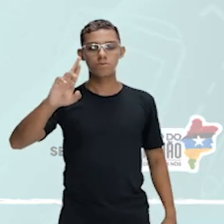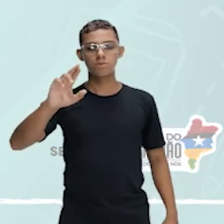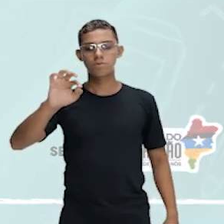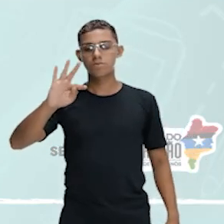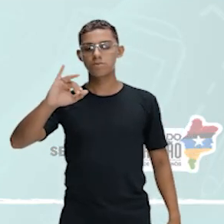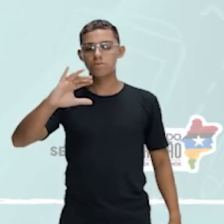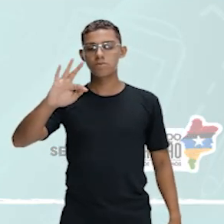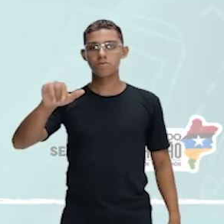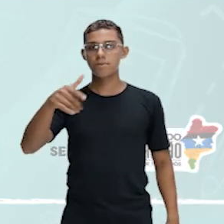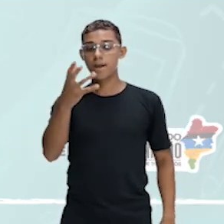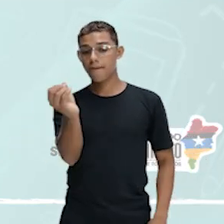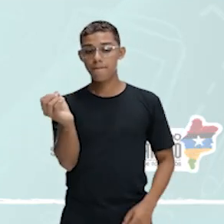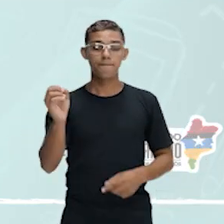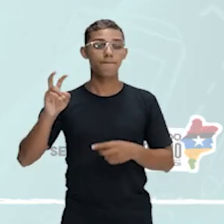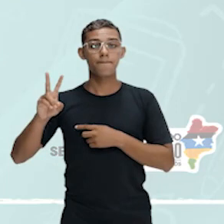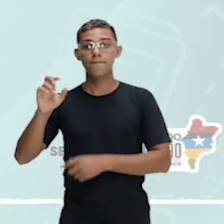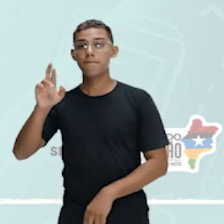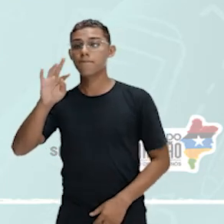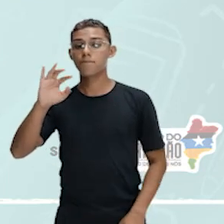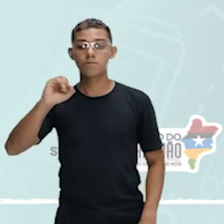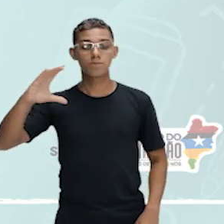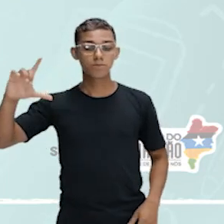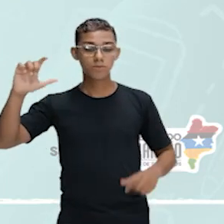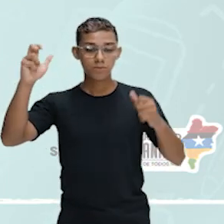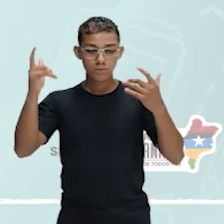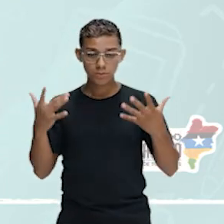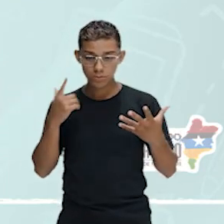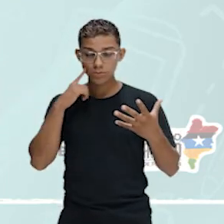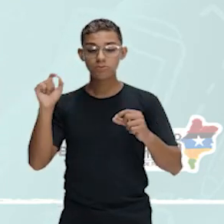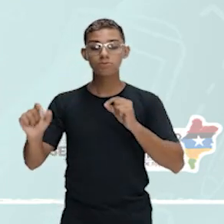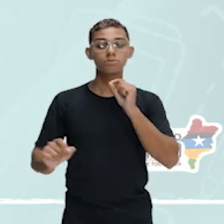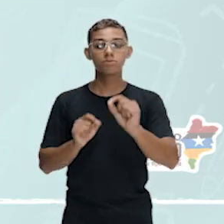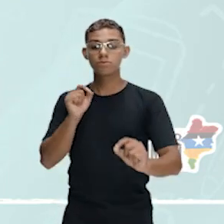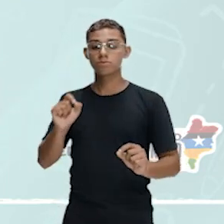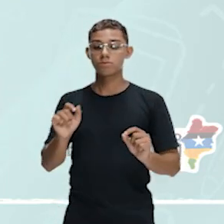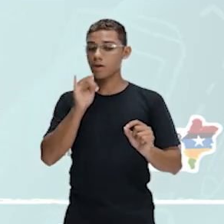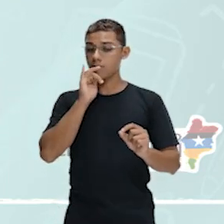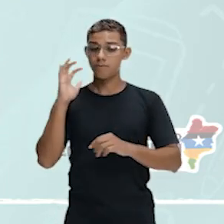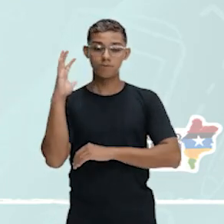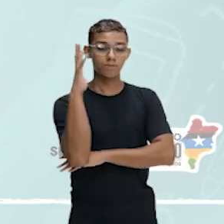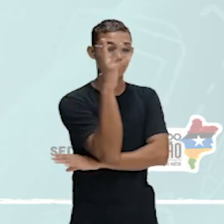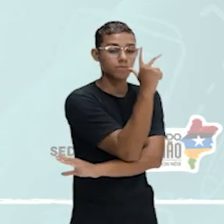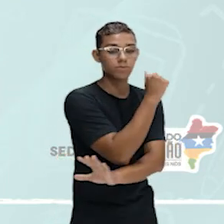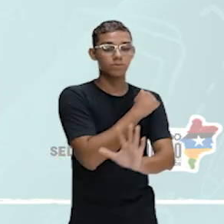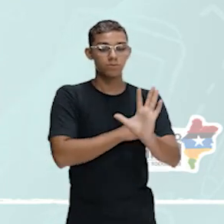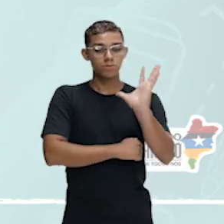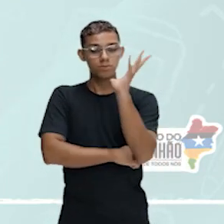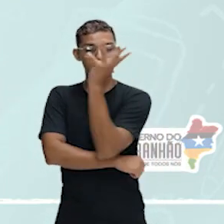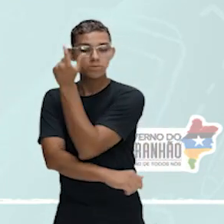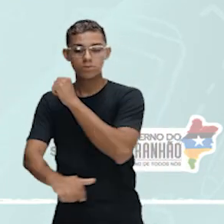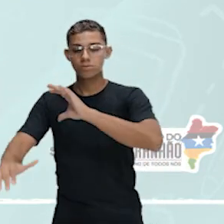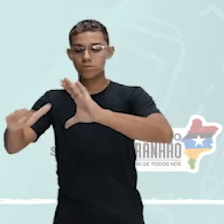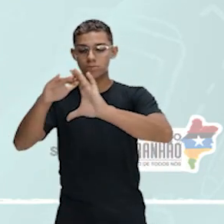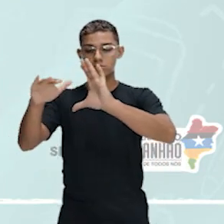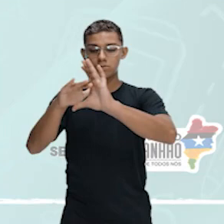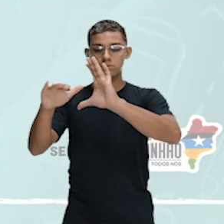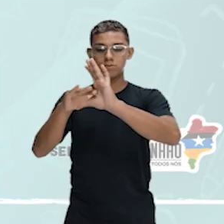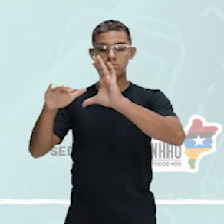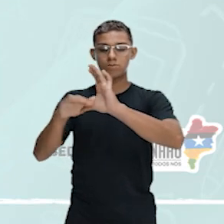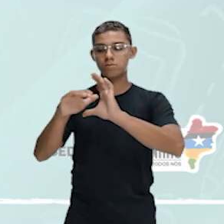O que é isso, pessoal? Estratificação quer dizer que a floresta ela tem várias camadas